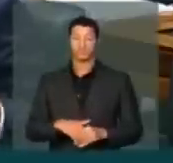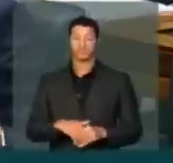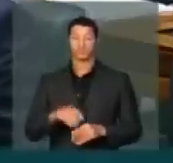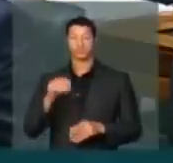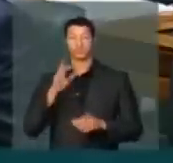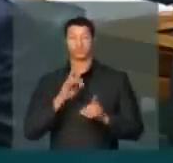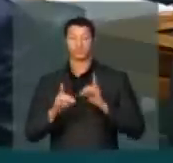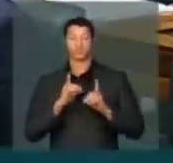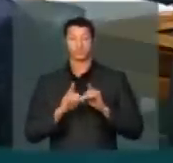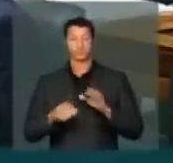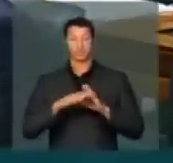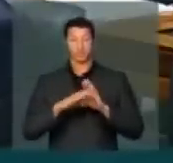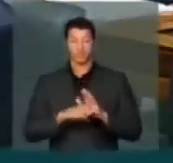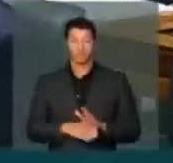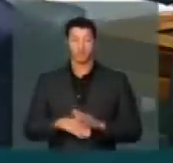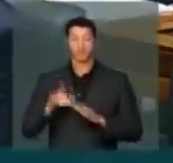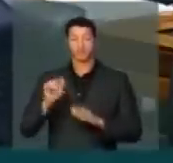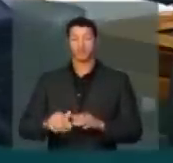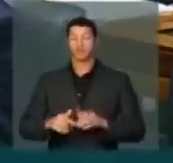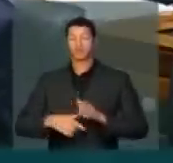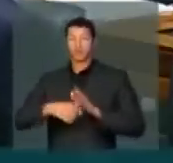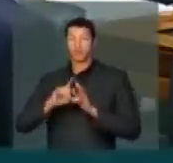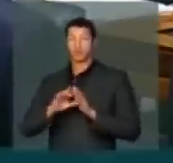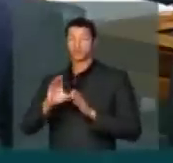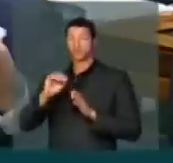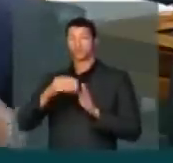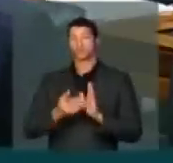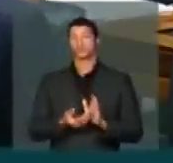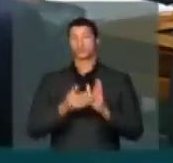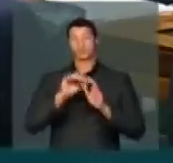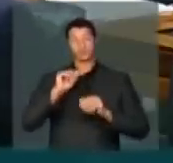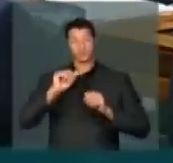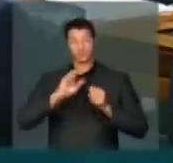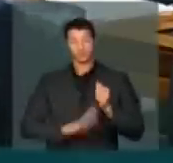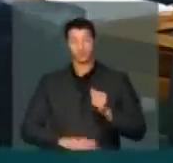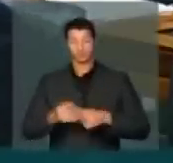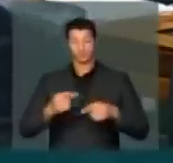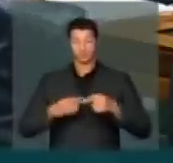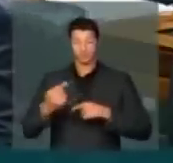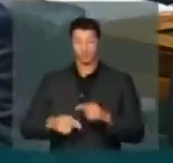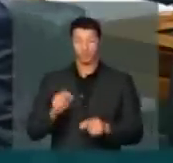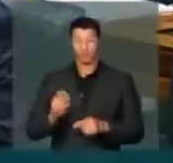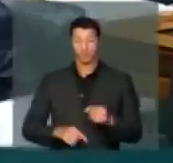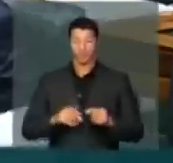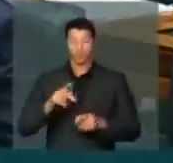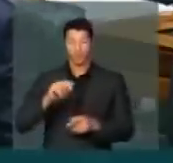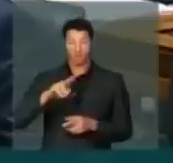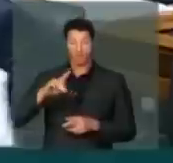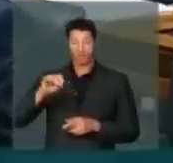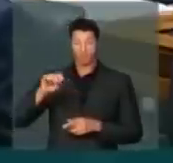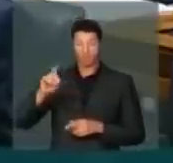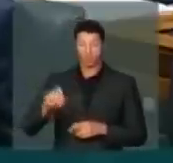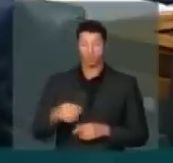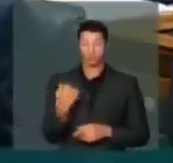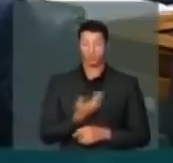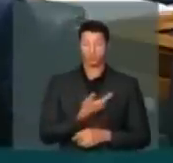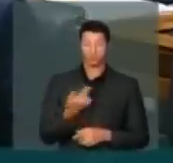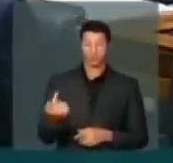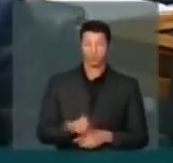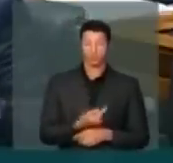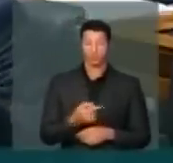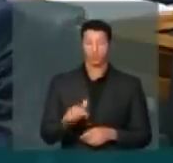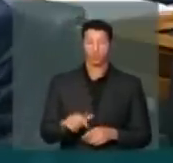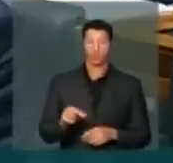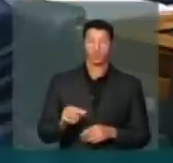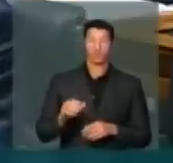sem discutir, sem debater, é o anticongresso, é a anti-atividade parlamentar, é o paradoxo de tudo que nós somos.